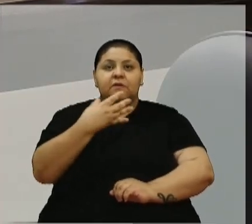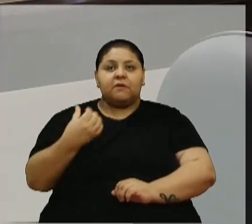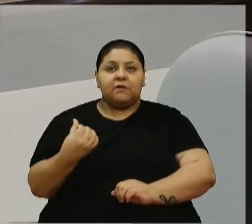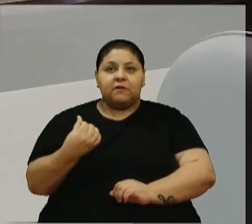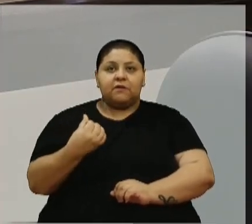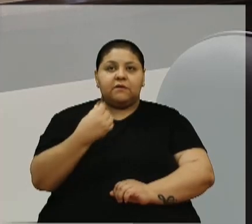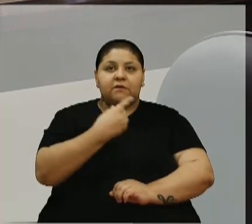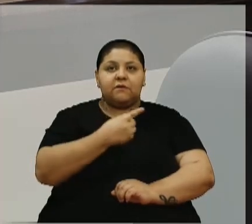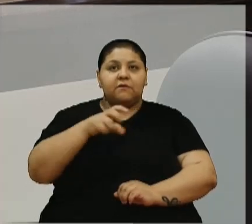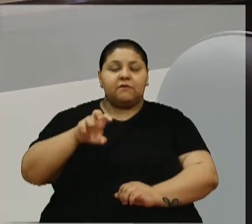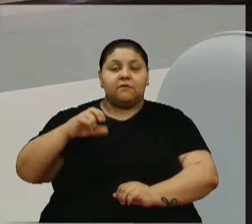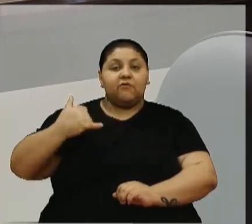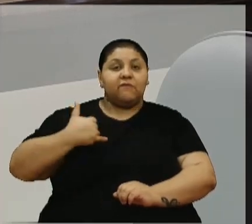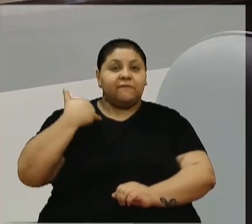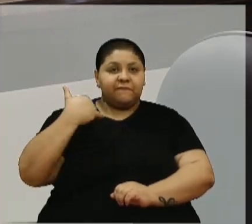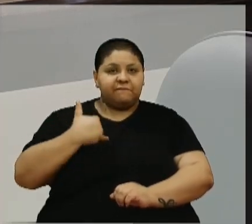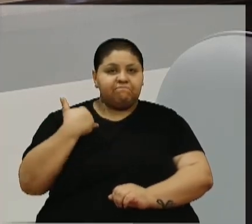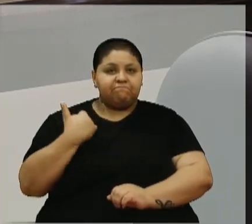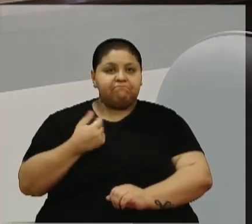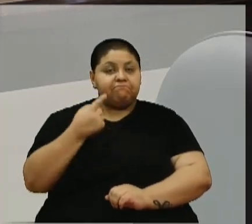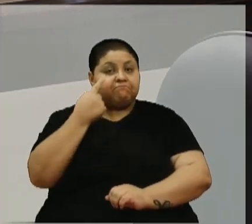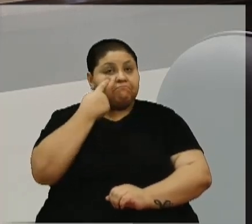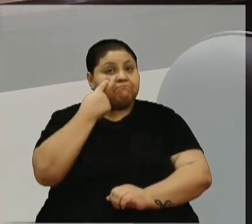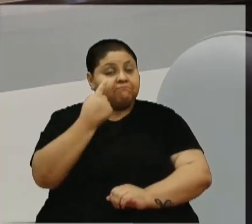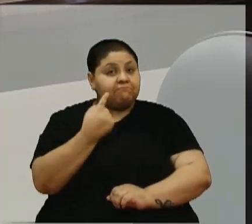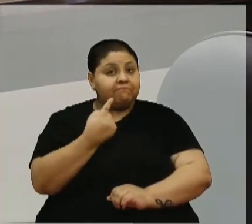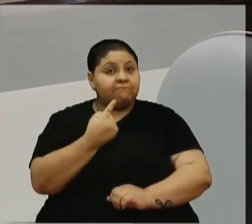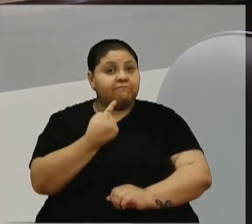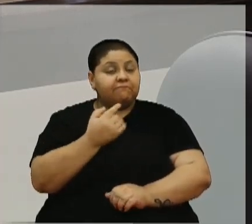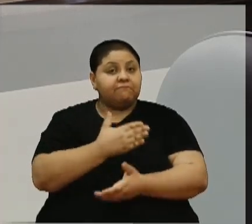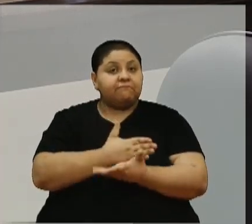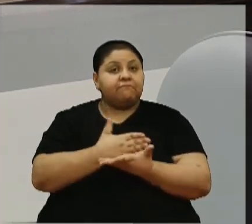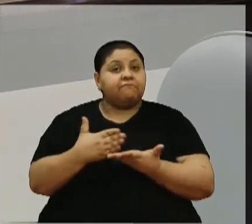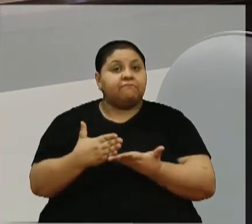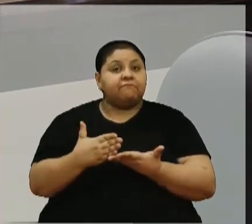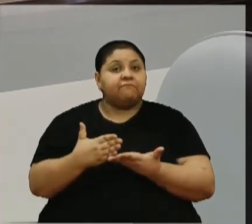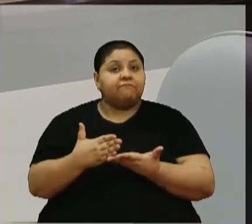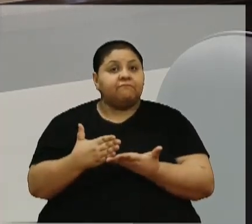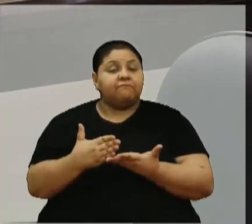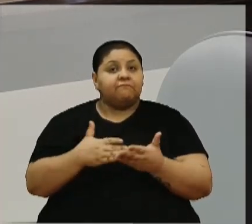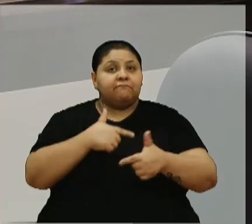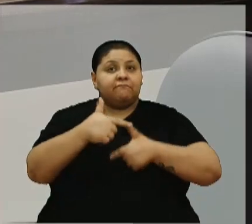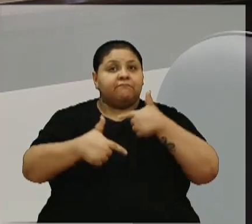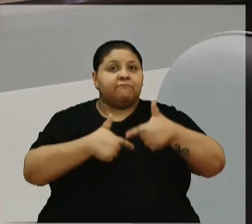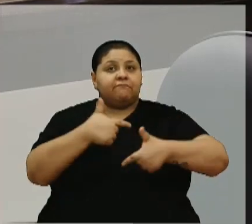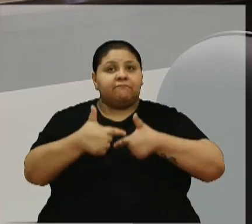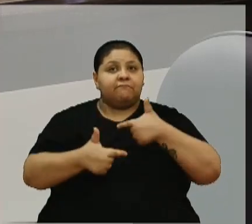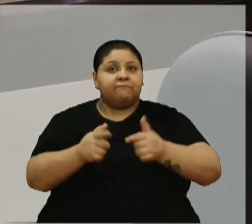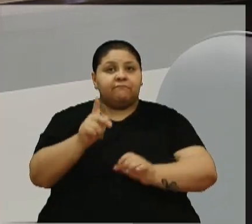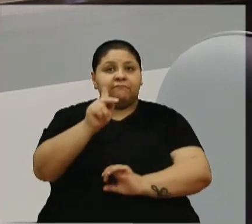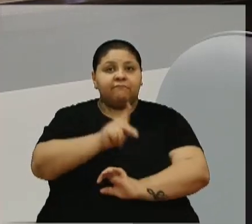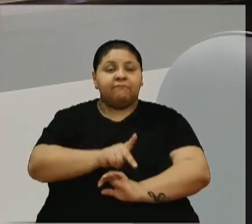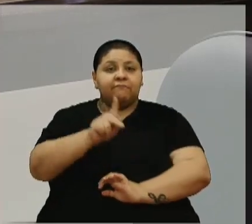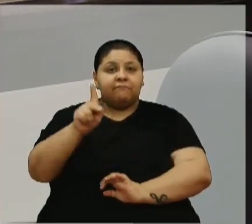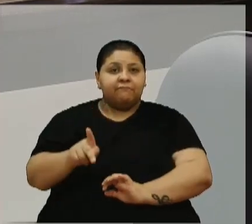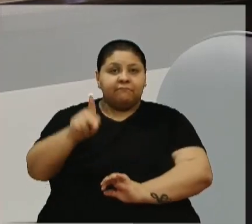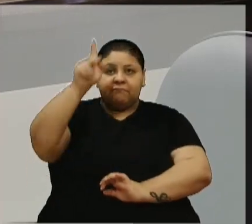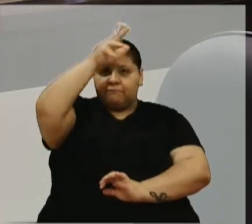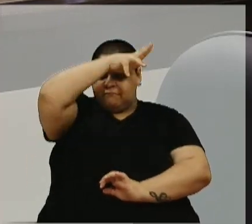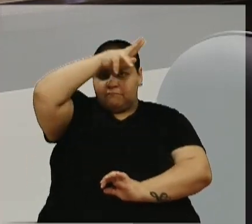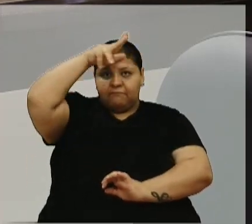aos 15 anos de idade, vejam bem a diferença, iniciou sua carreira profissional como professora